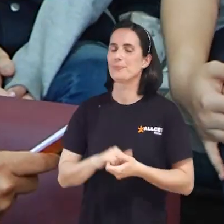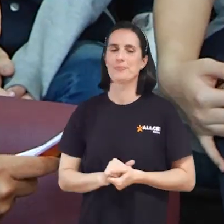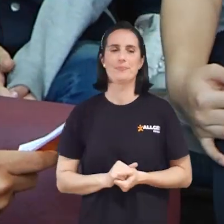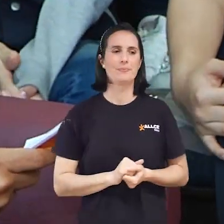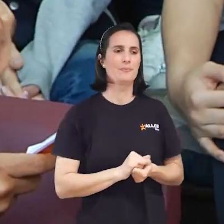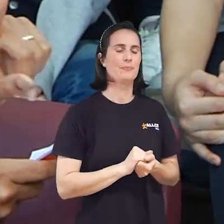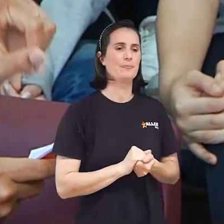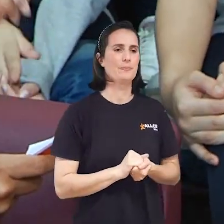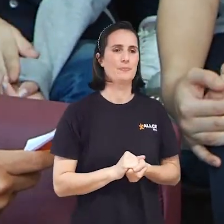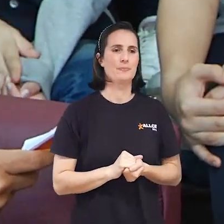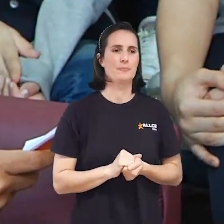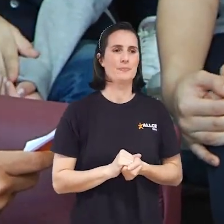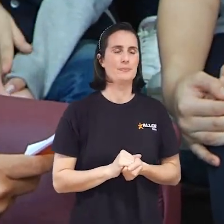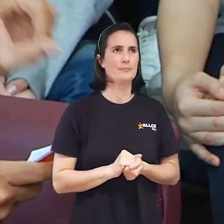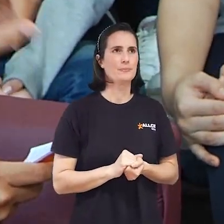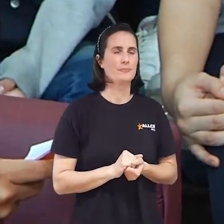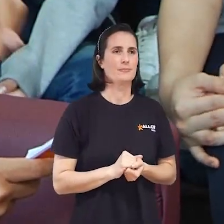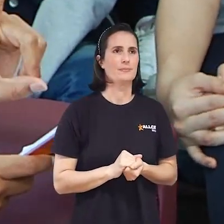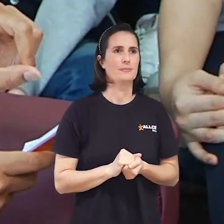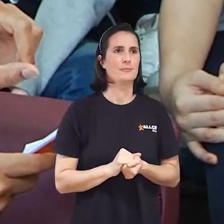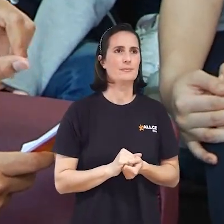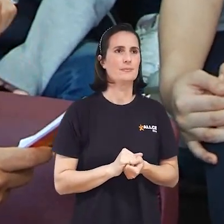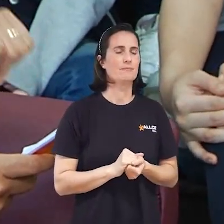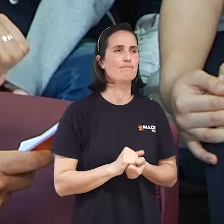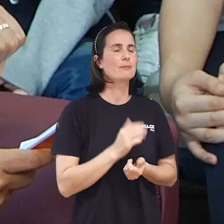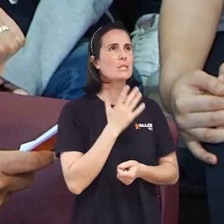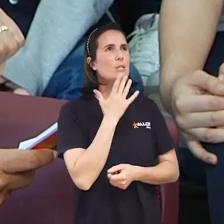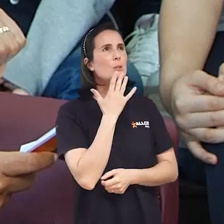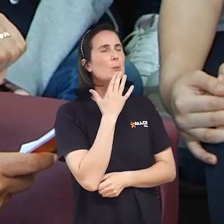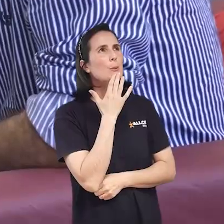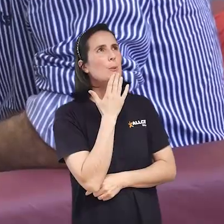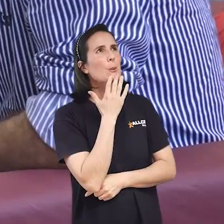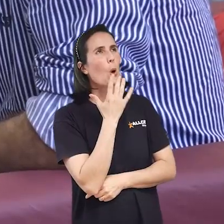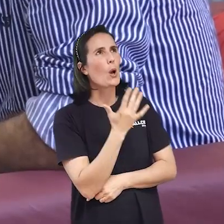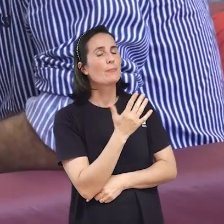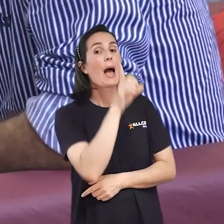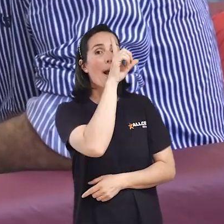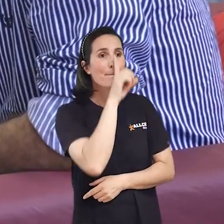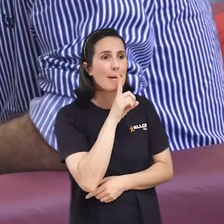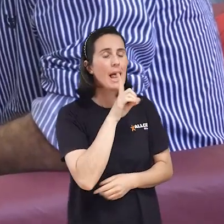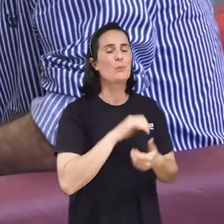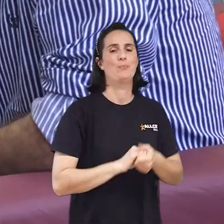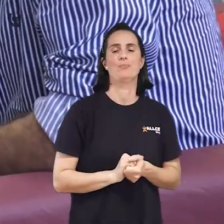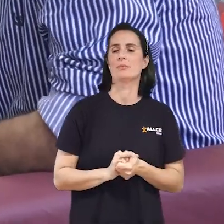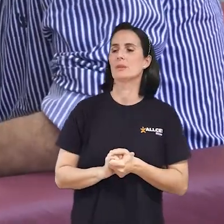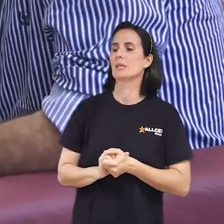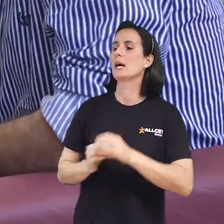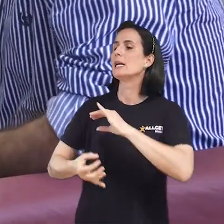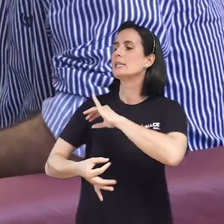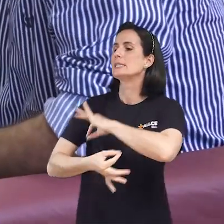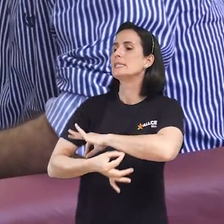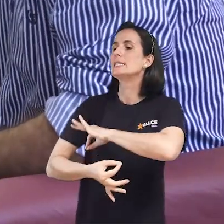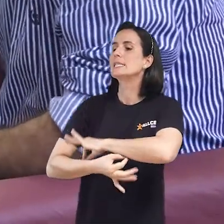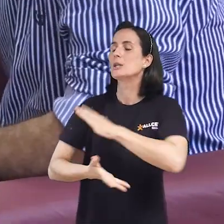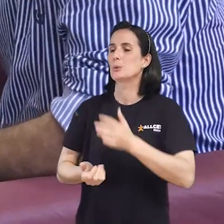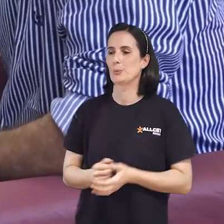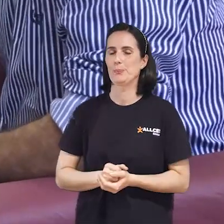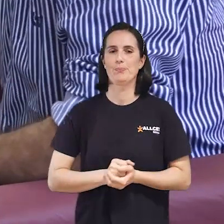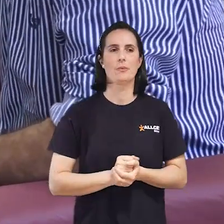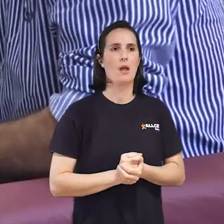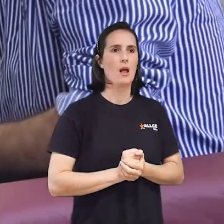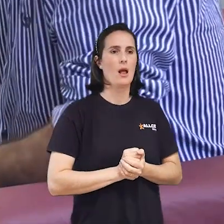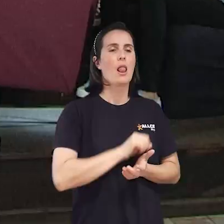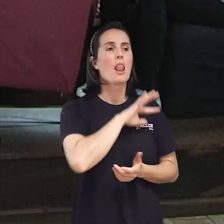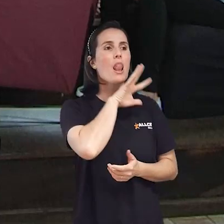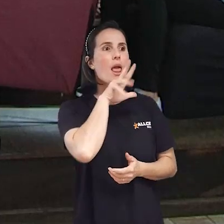o vereador pode responder com apenas uma palavra, certo? O vereador está preparado? Depende das